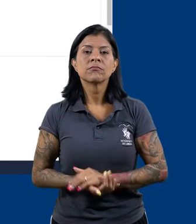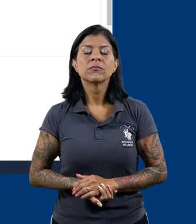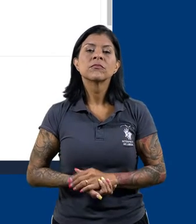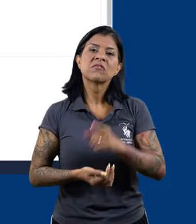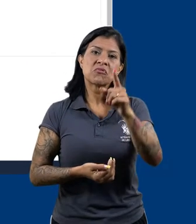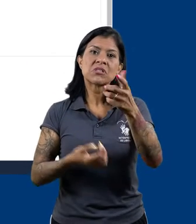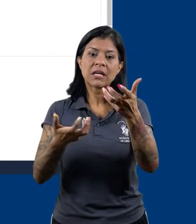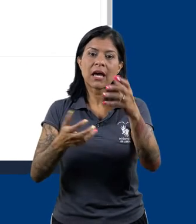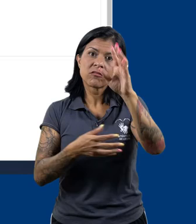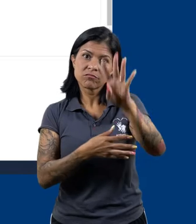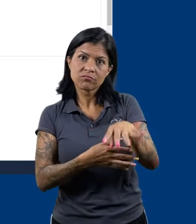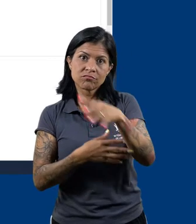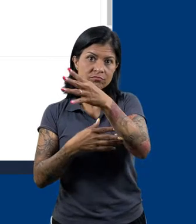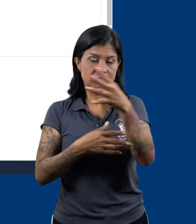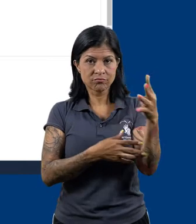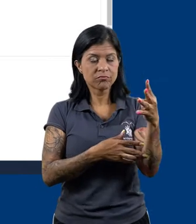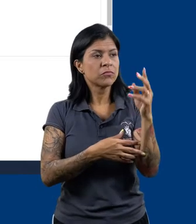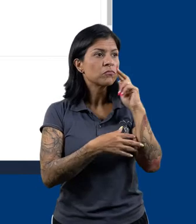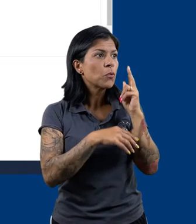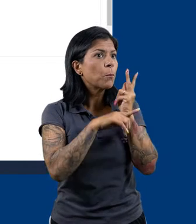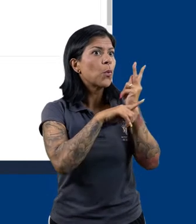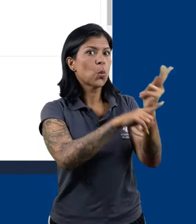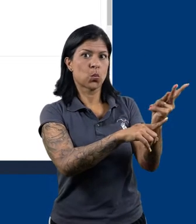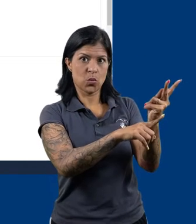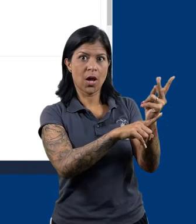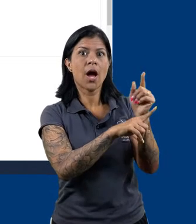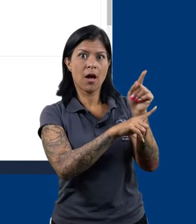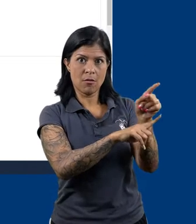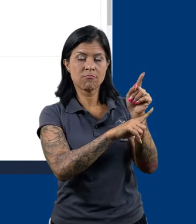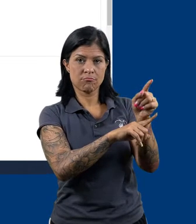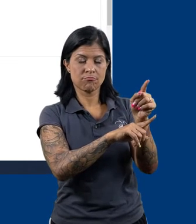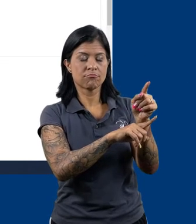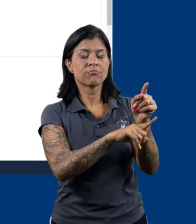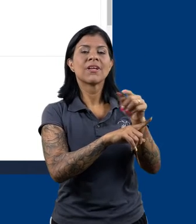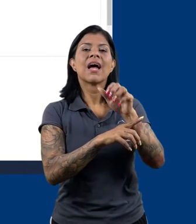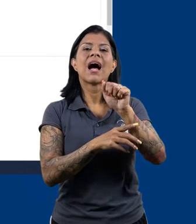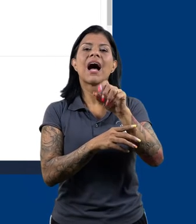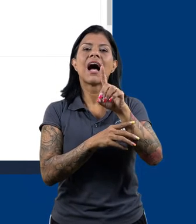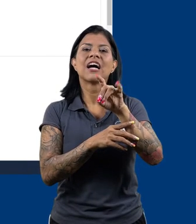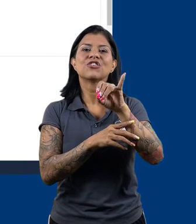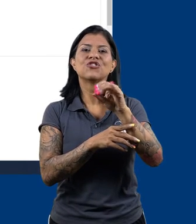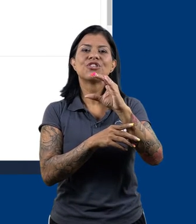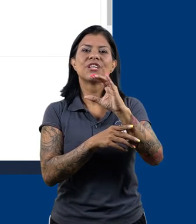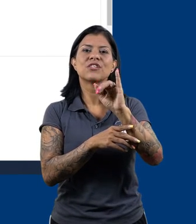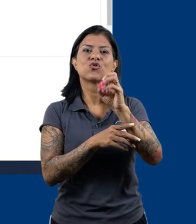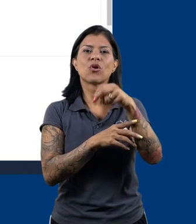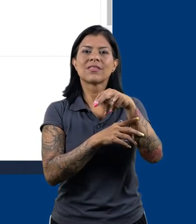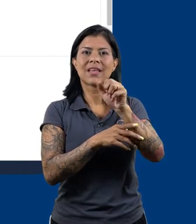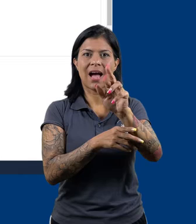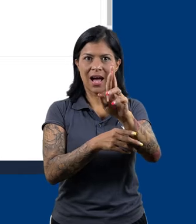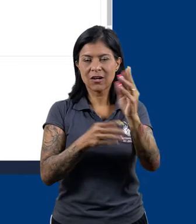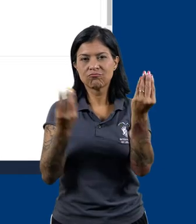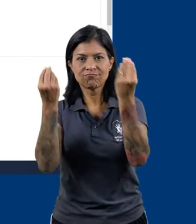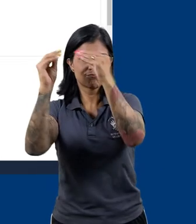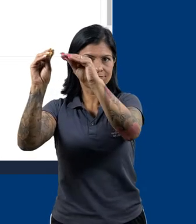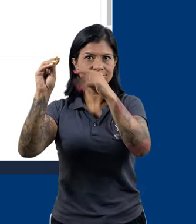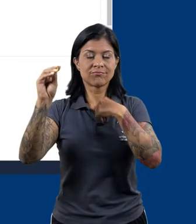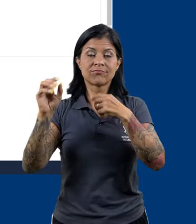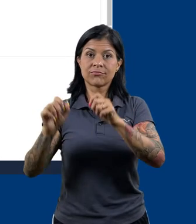a tabela de questões, vamos procurar o menu Adicionar, ainda lista de